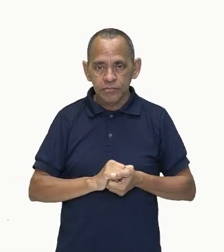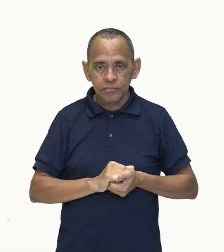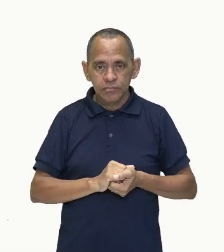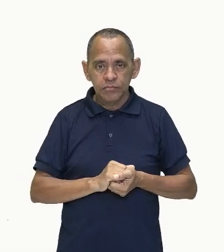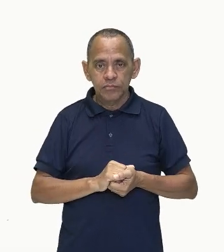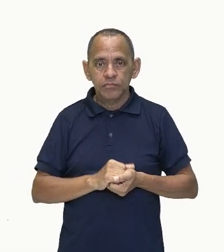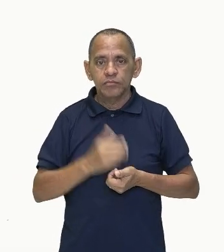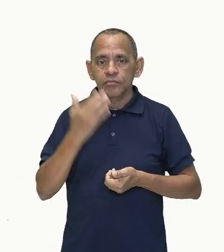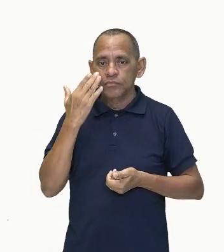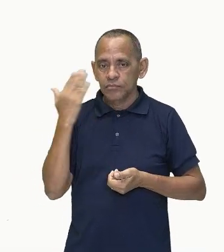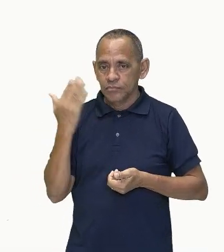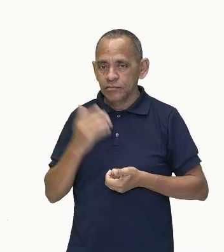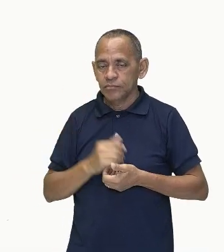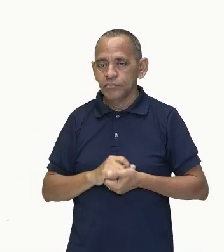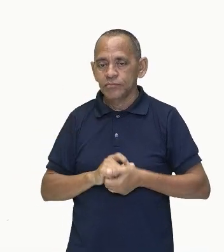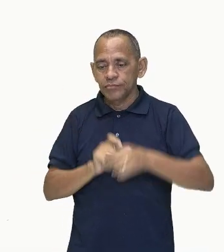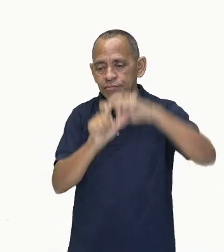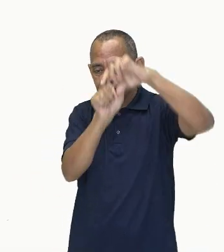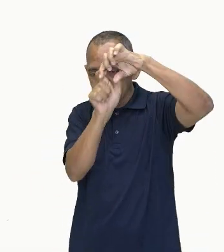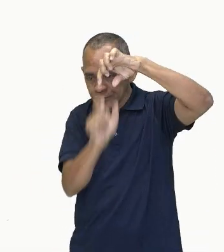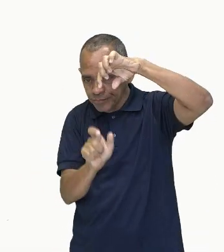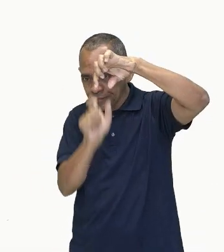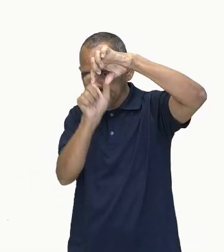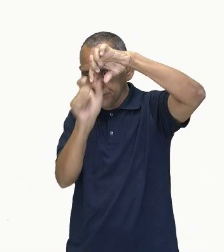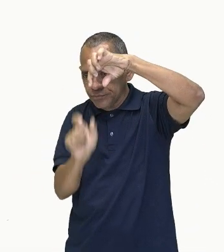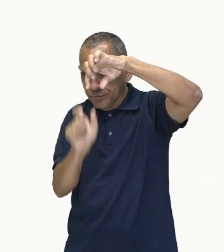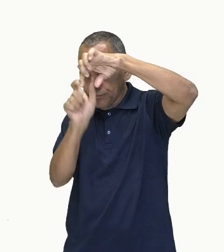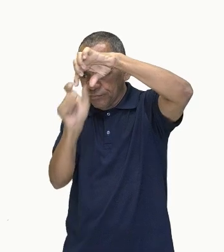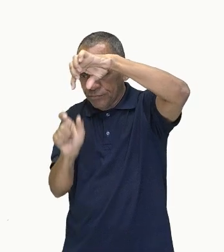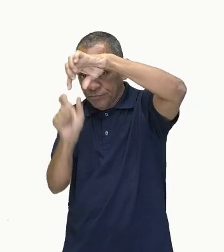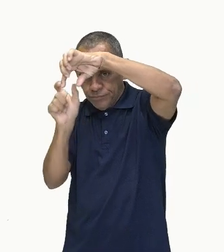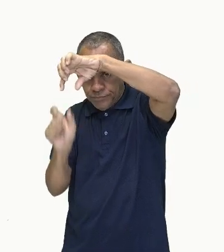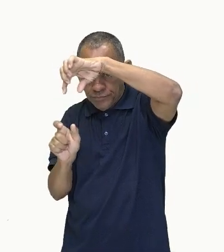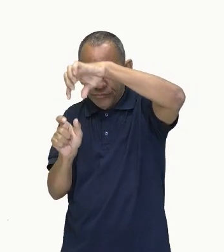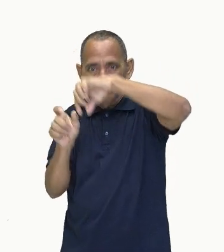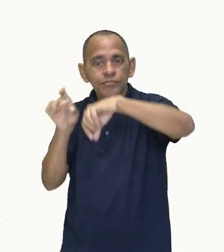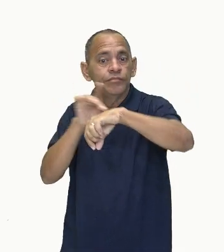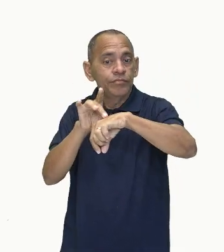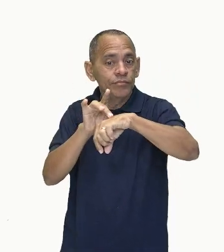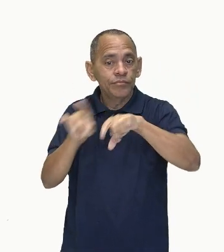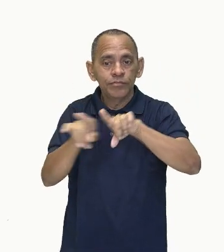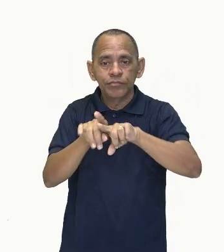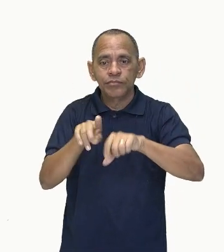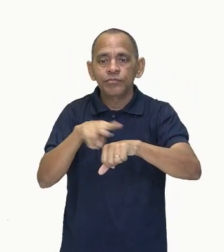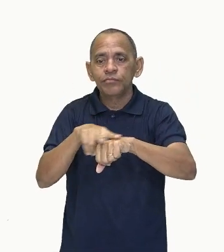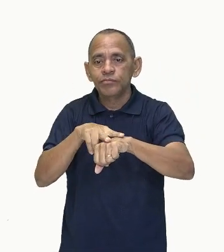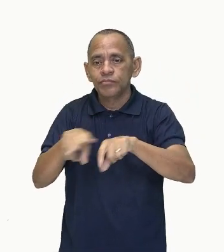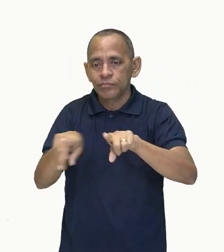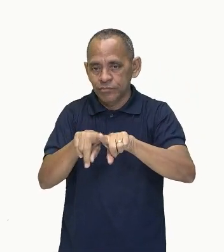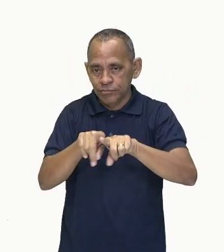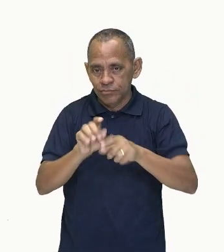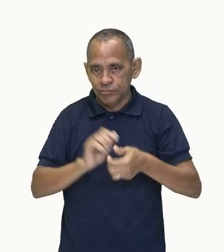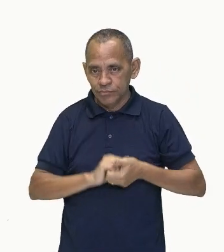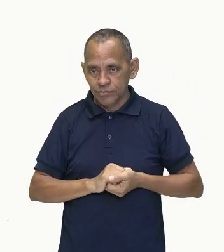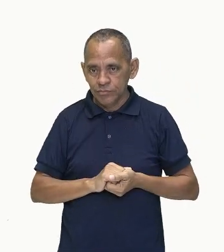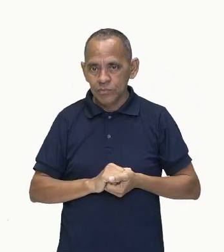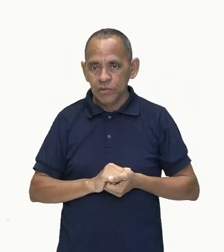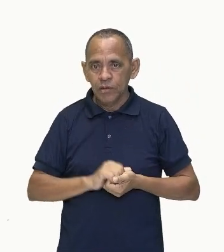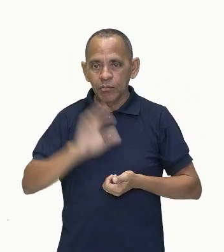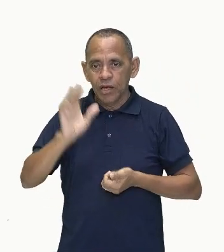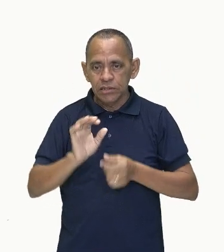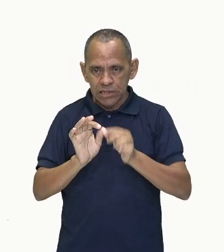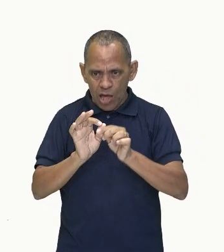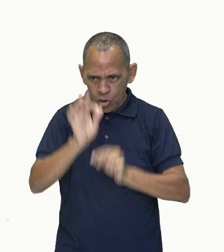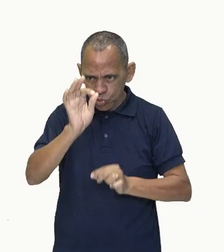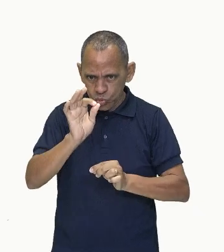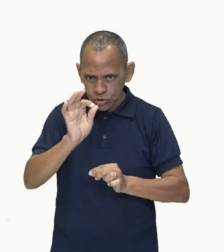uma barra para o azul, uma barra para o prateado, uma barra para o preto e outra barra para o verde. Mas eles não podem ter qualquer altura,